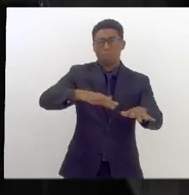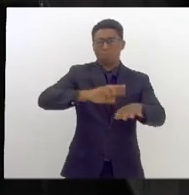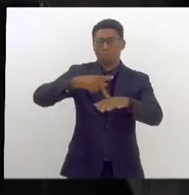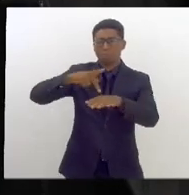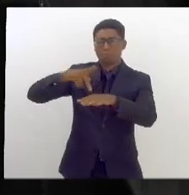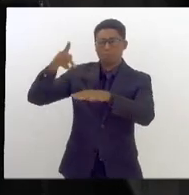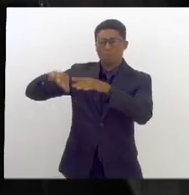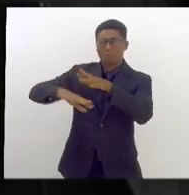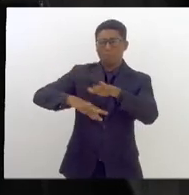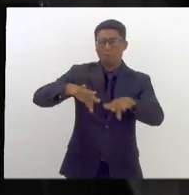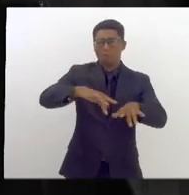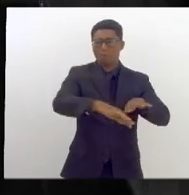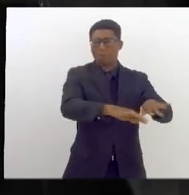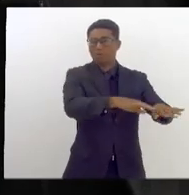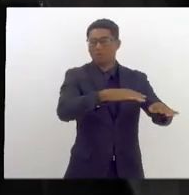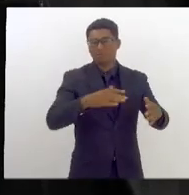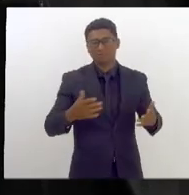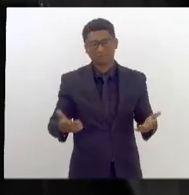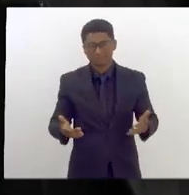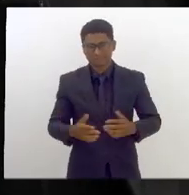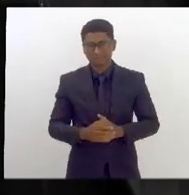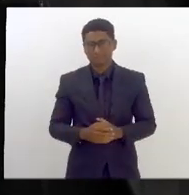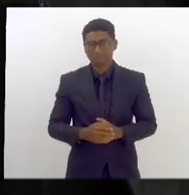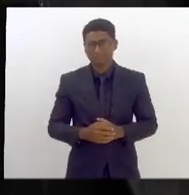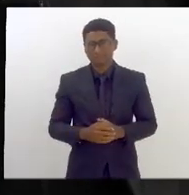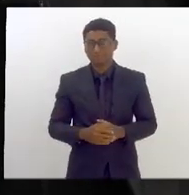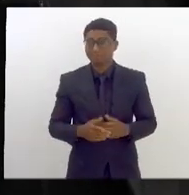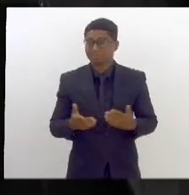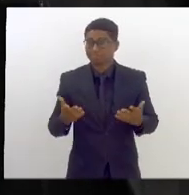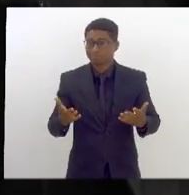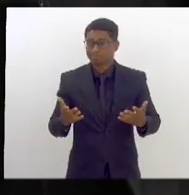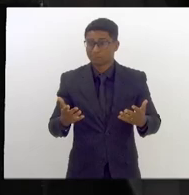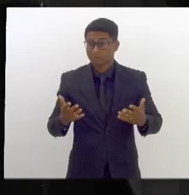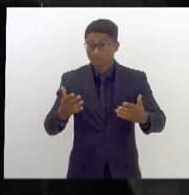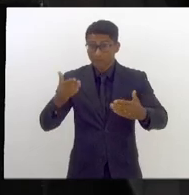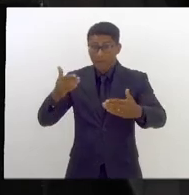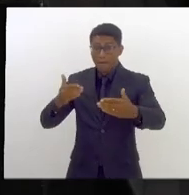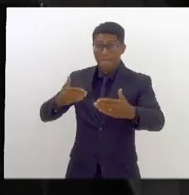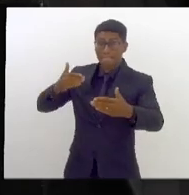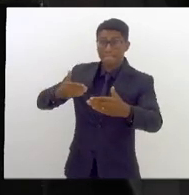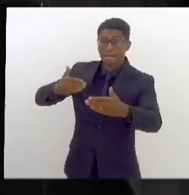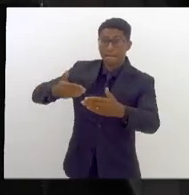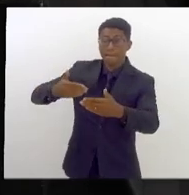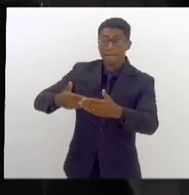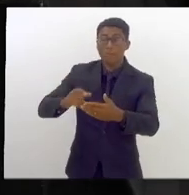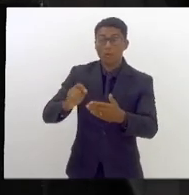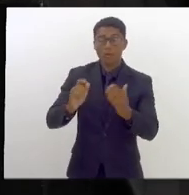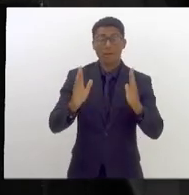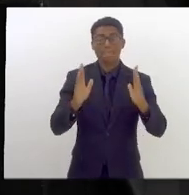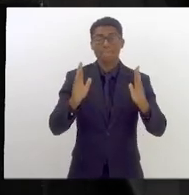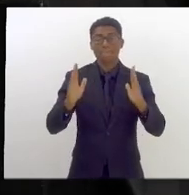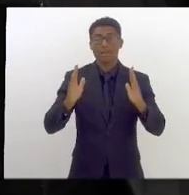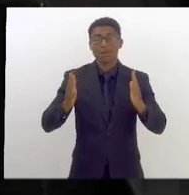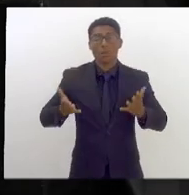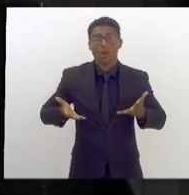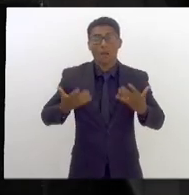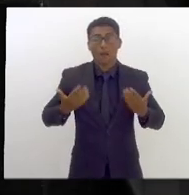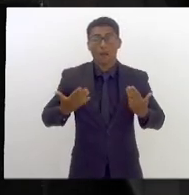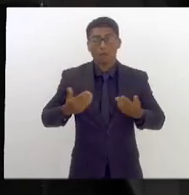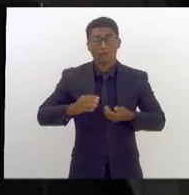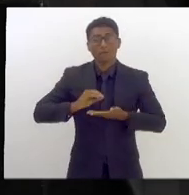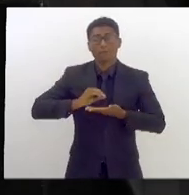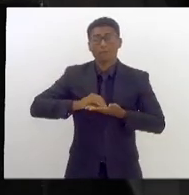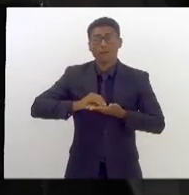e esse fenômeno na medida que o verão se aproxima e só faltam 30